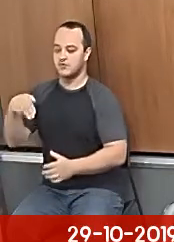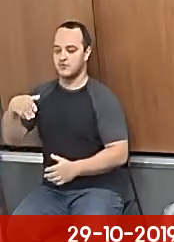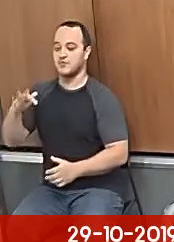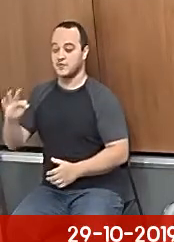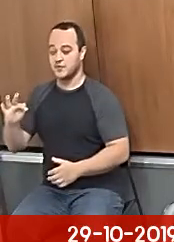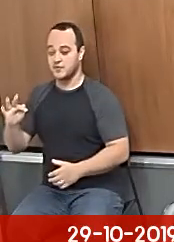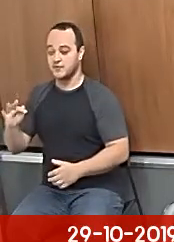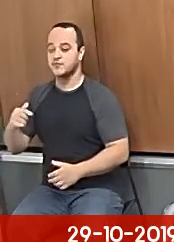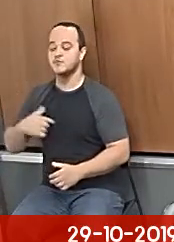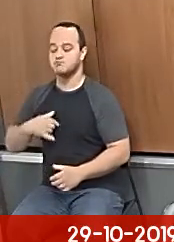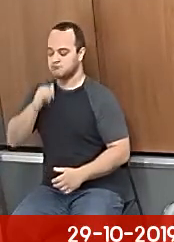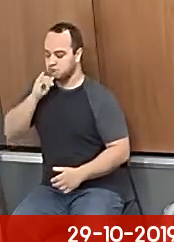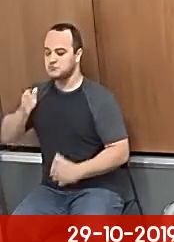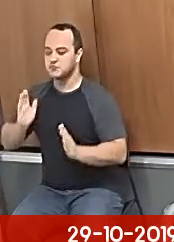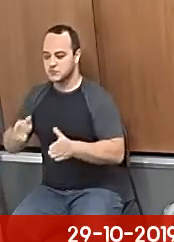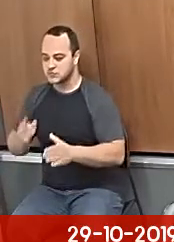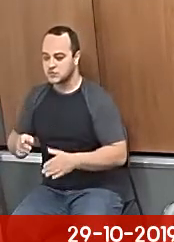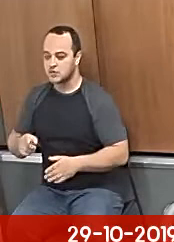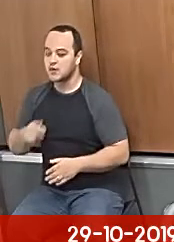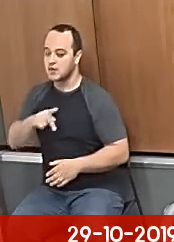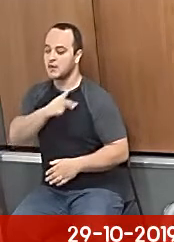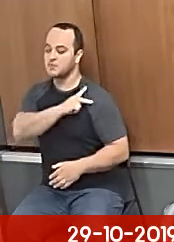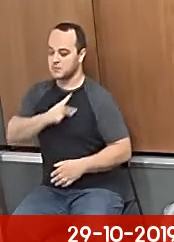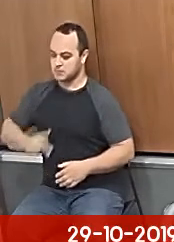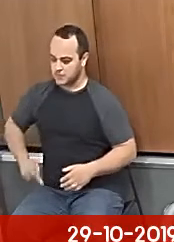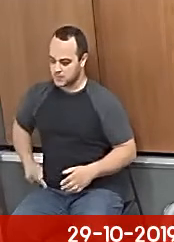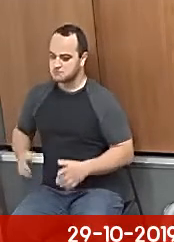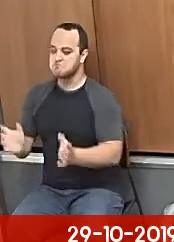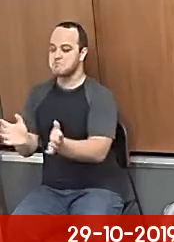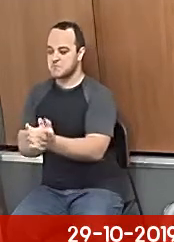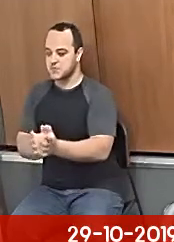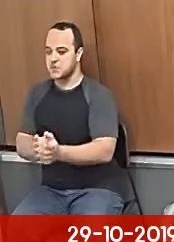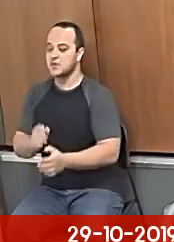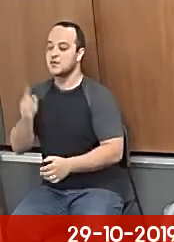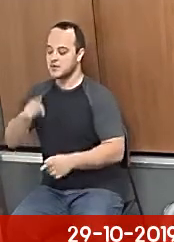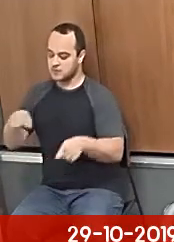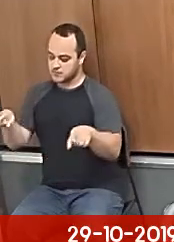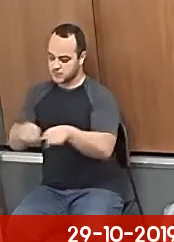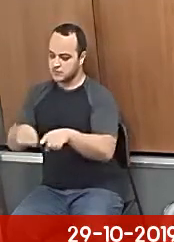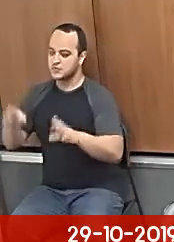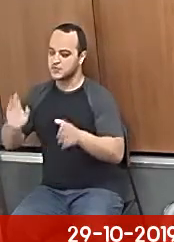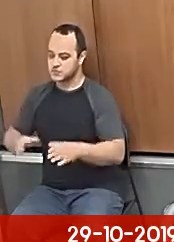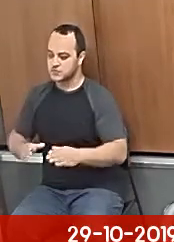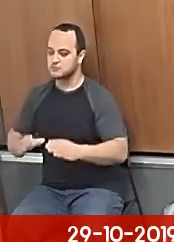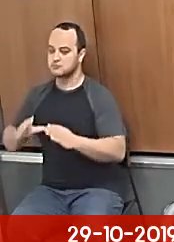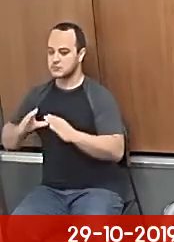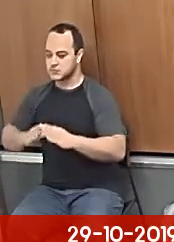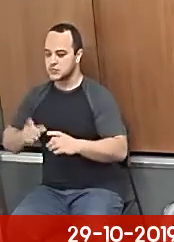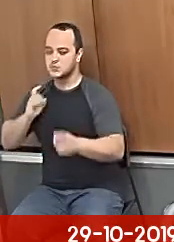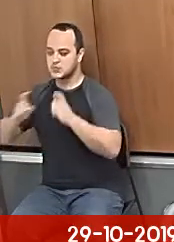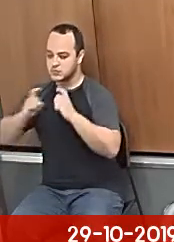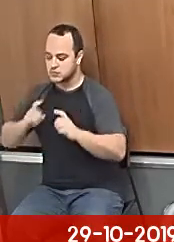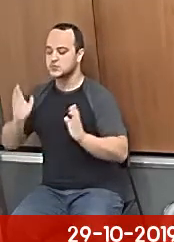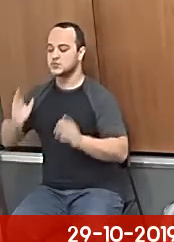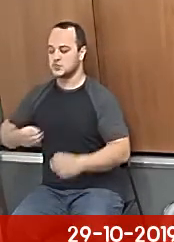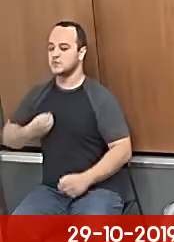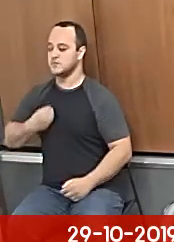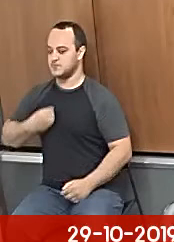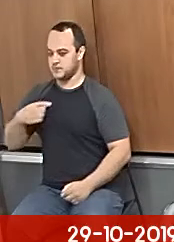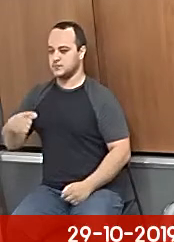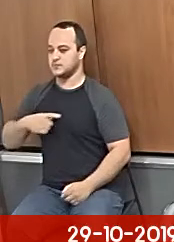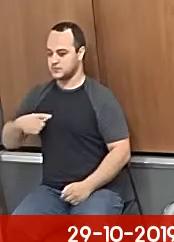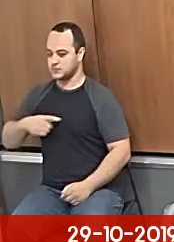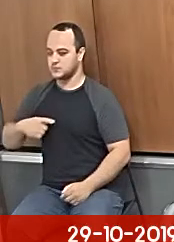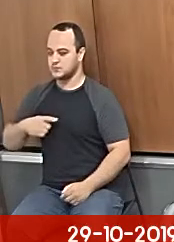participado das outras audiências, das reuniões, e esse é um assunto que está em evidência lá para a gente. Nós